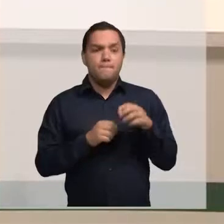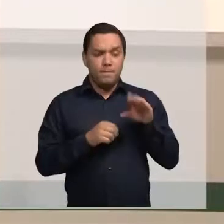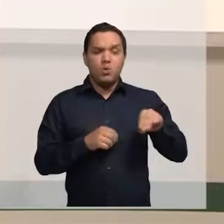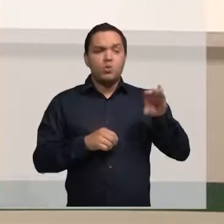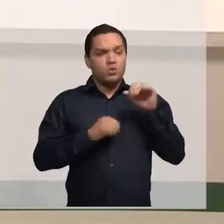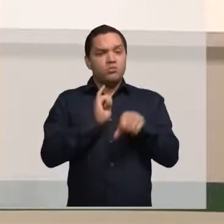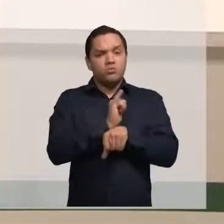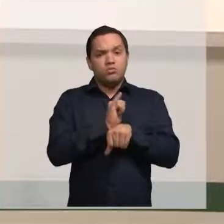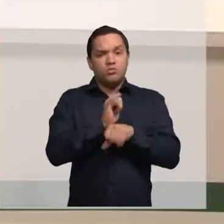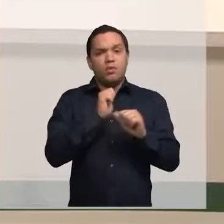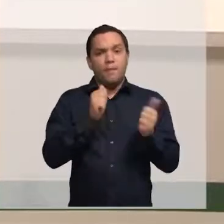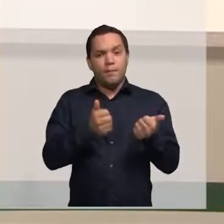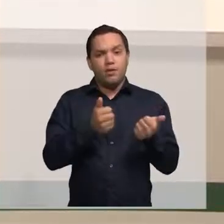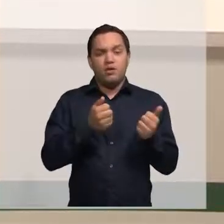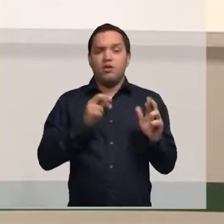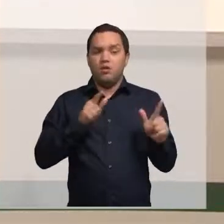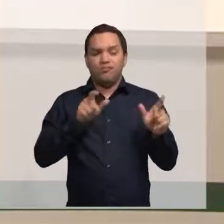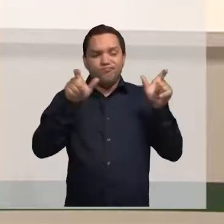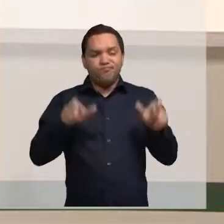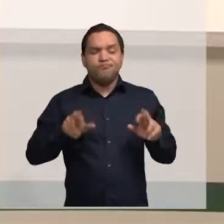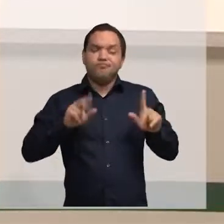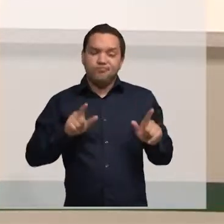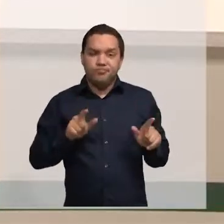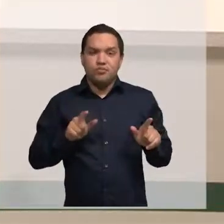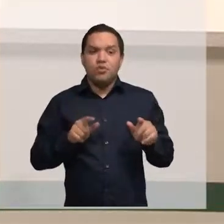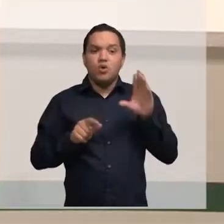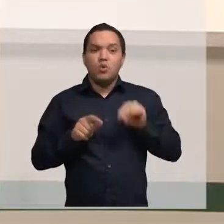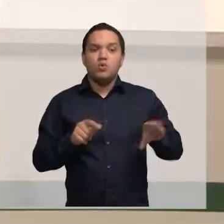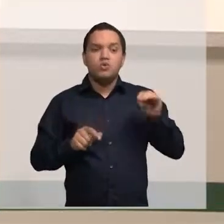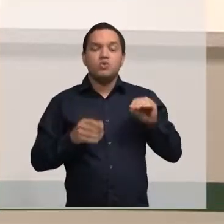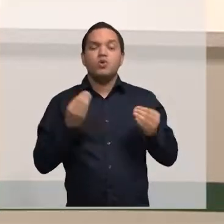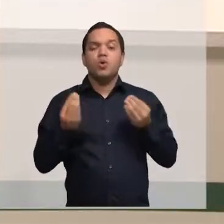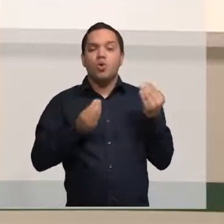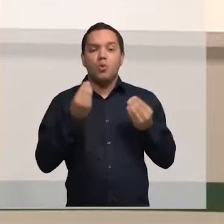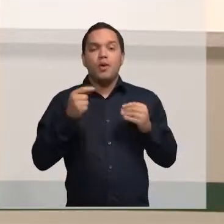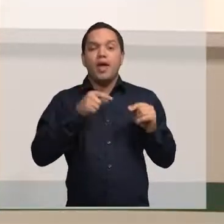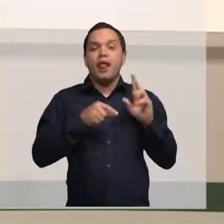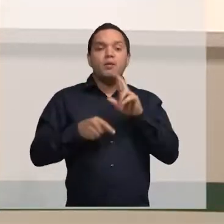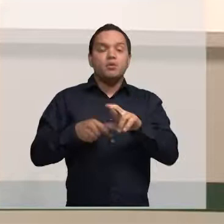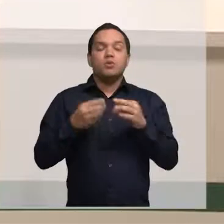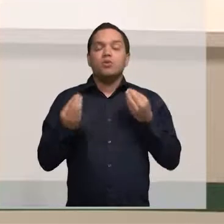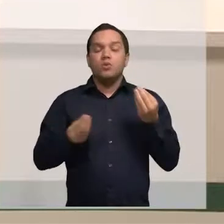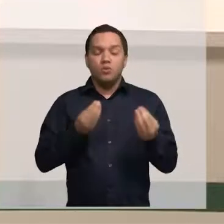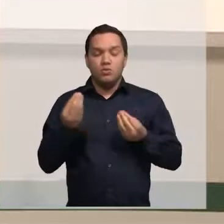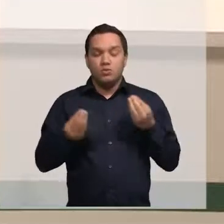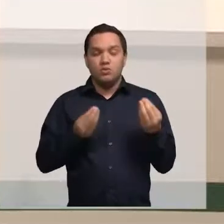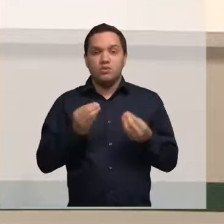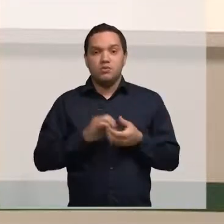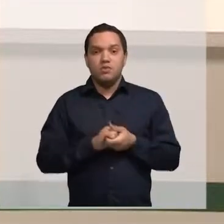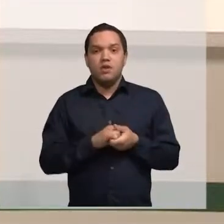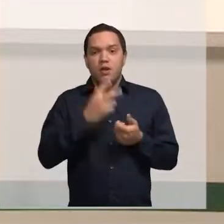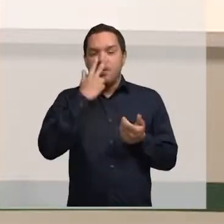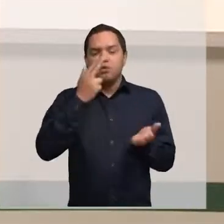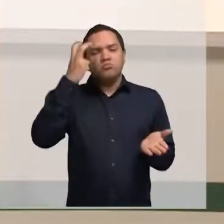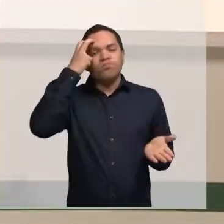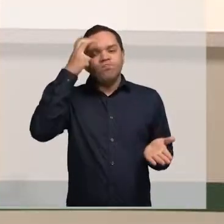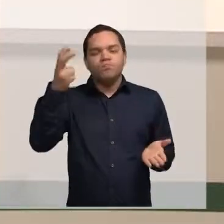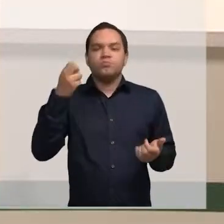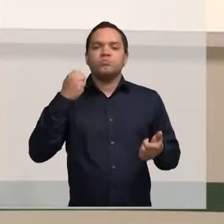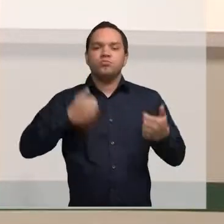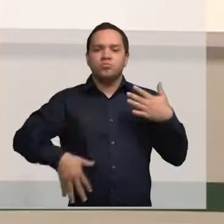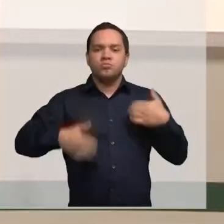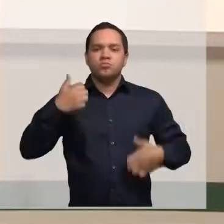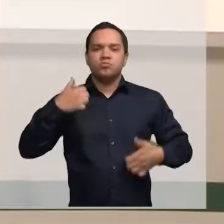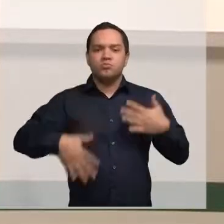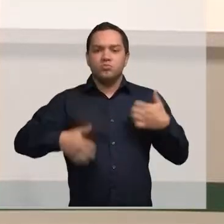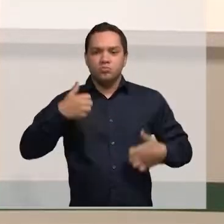no estilo dele, que é diferente do estilo do Bolsonaro. Com certeza. O Ciro procura dar uma resposta que tenha conteúdo. Tem um momento interessante. Eu